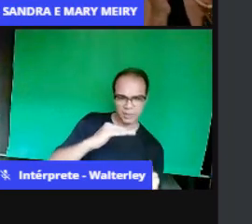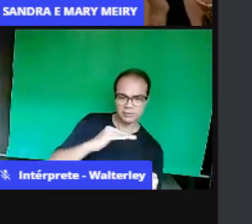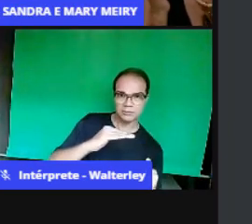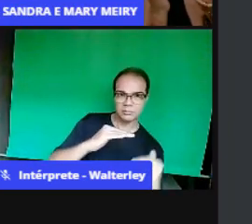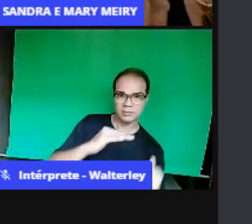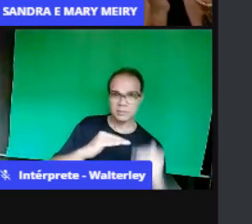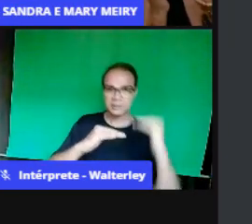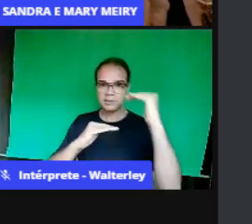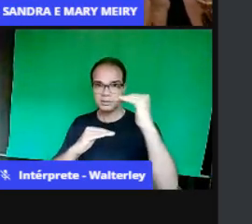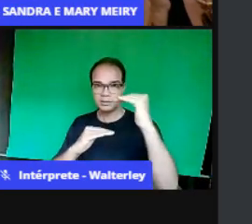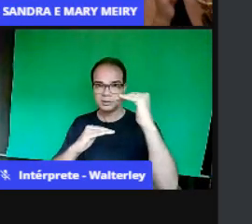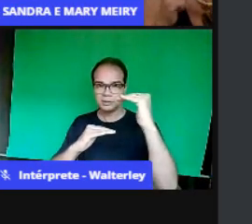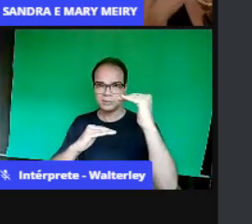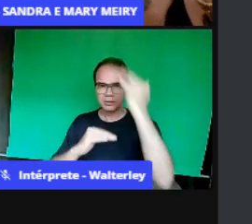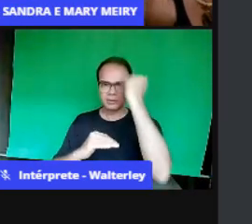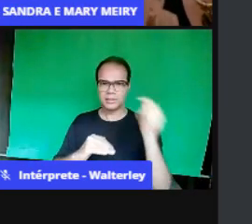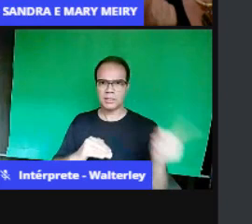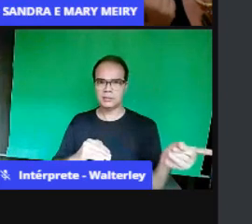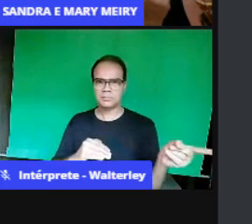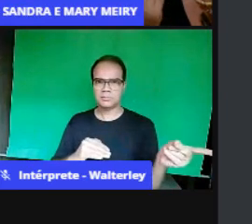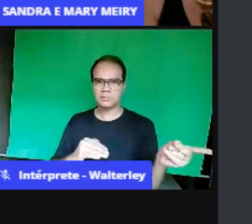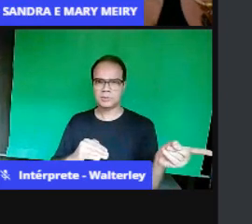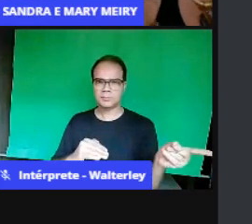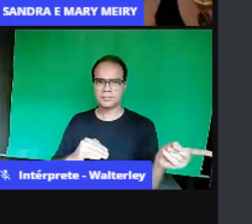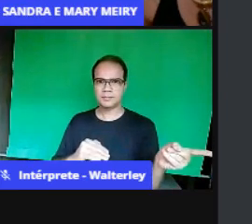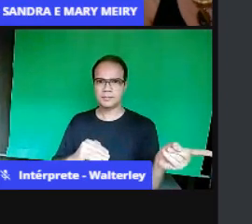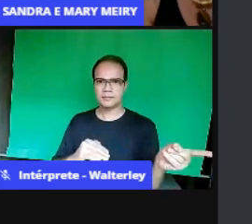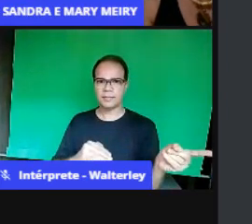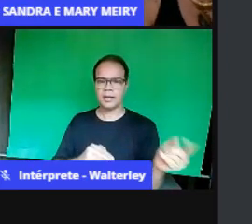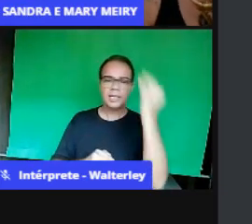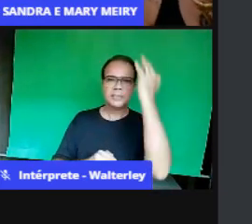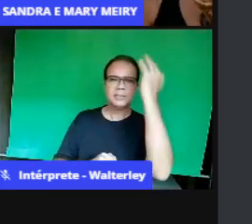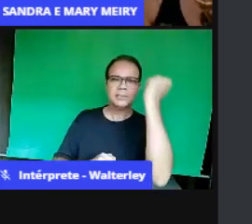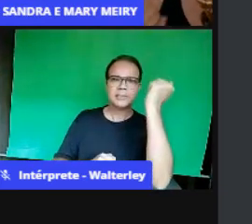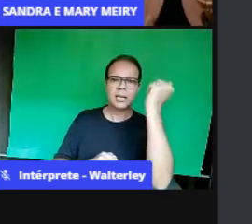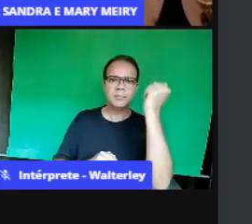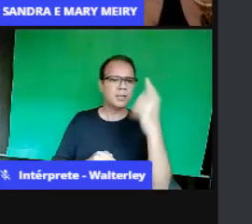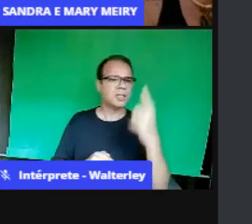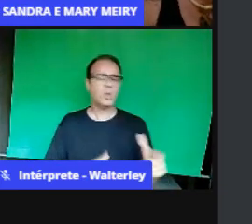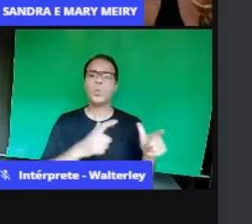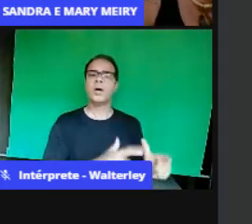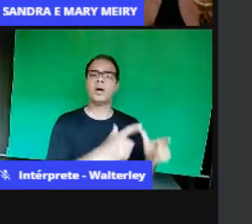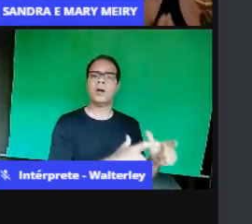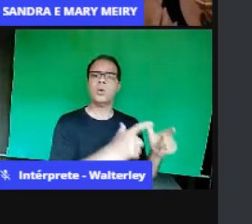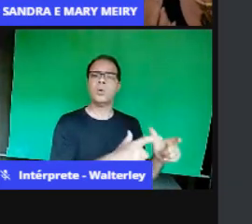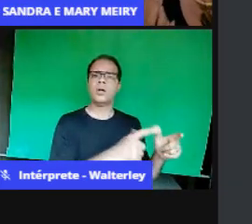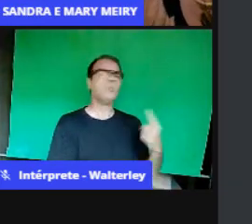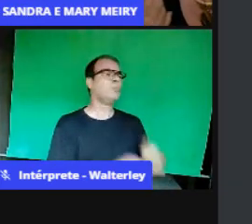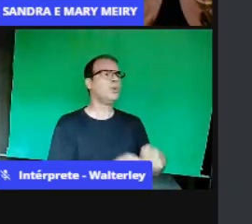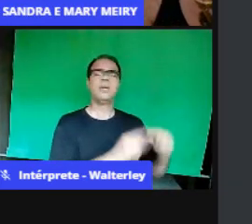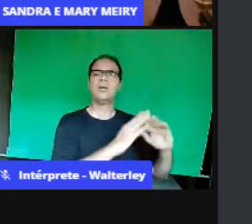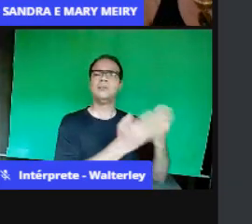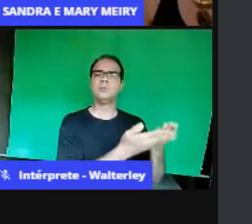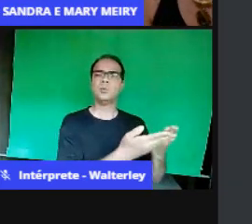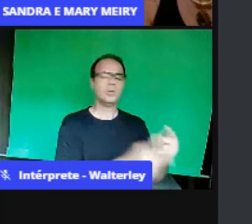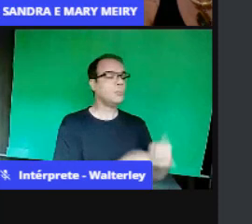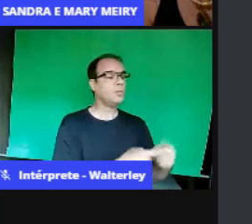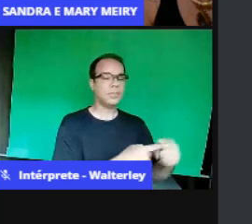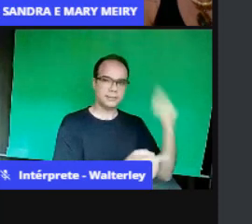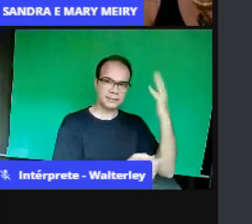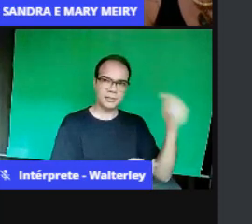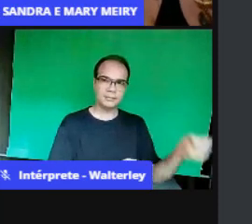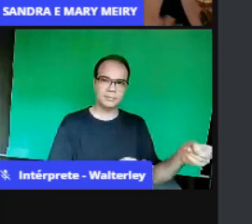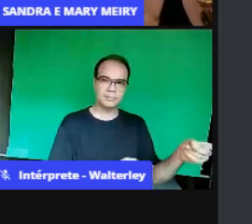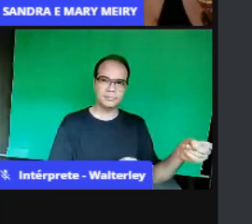orientação espacial, ele sabe aonde está, de que maneira está, por que está, tudo isso